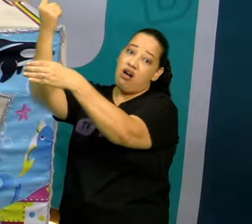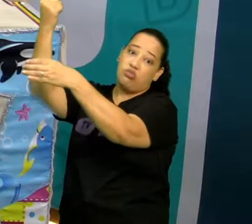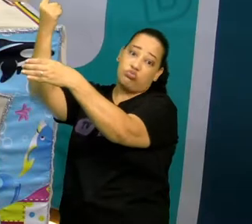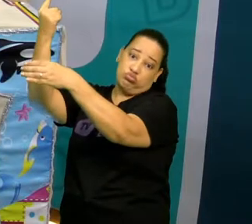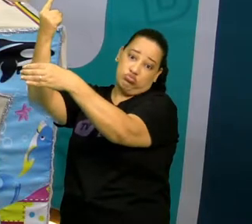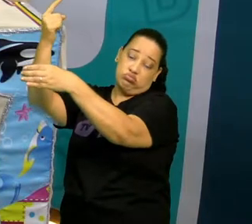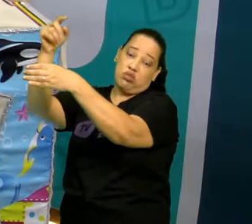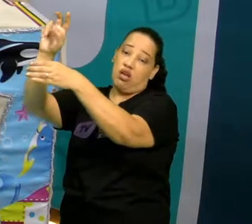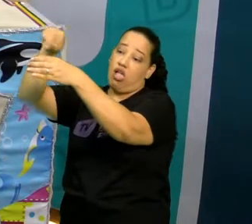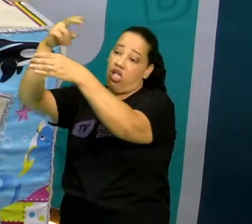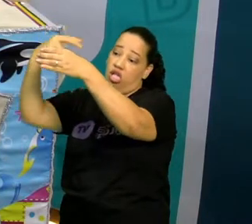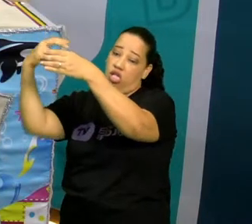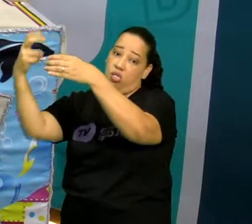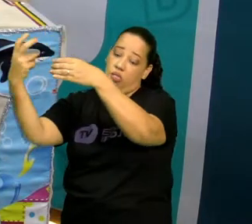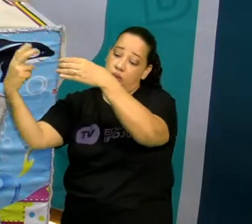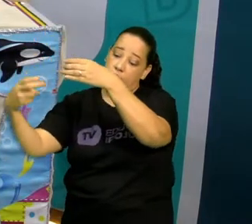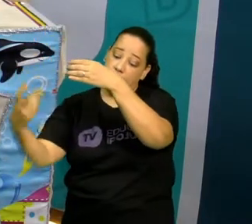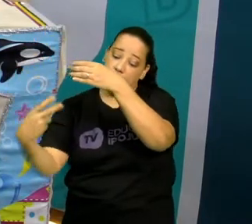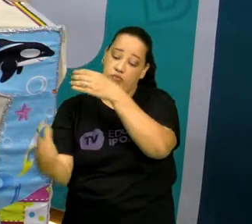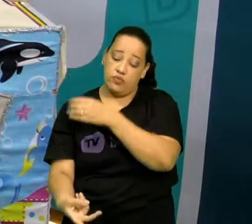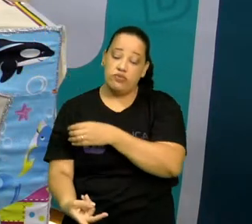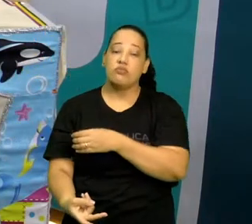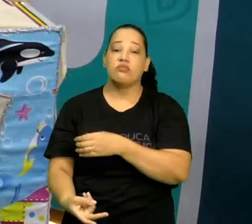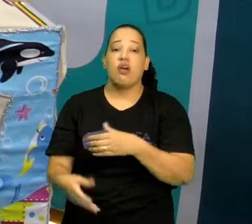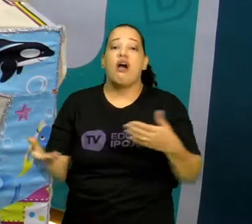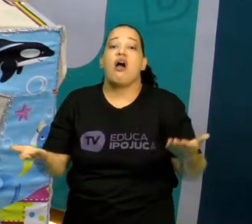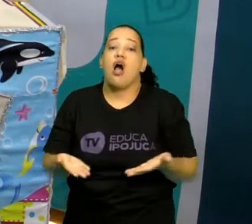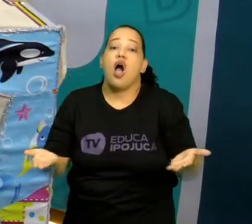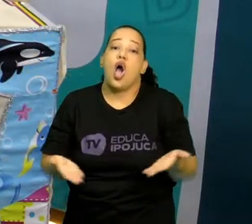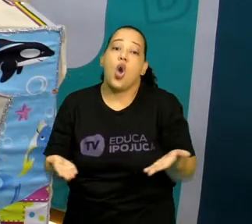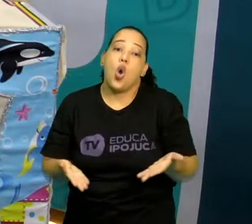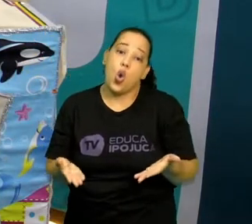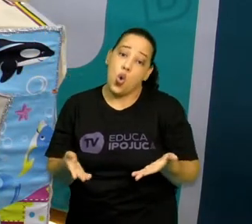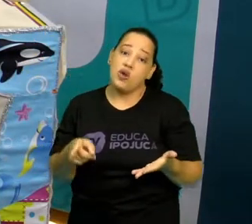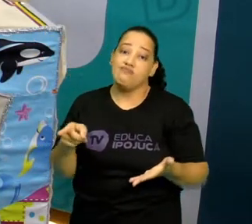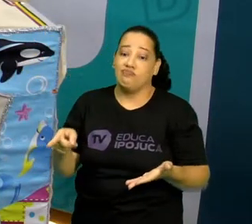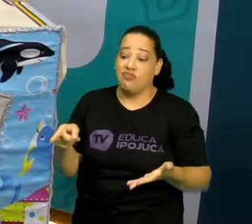ficou cego. E agora, pra ele encontrar Rapunzel?